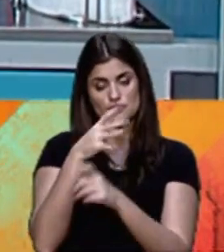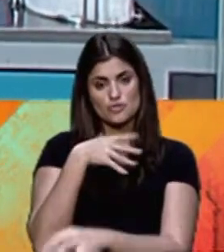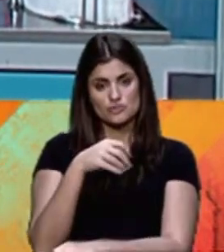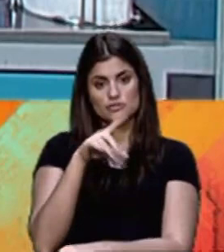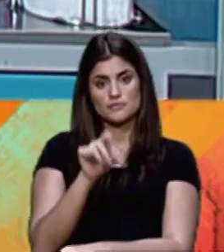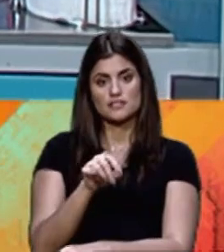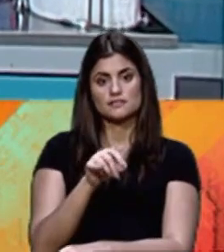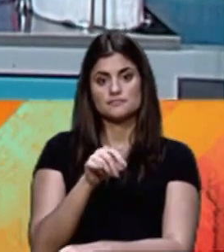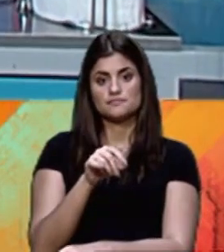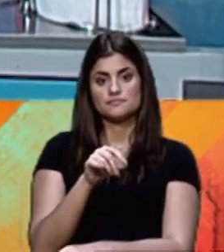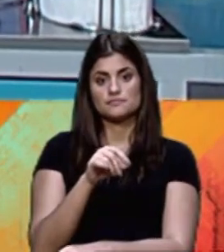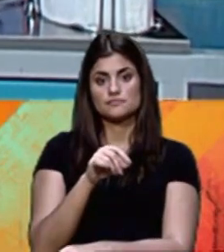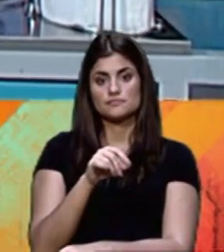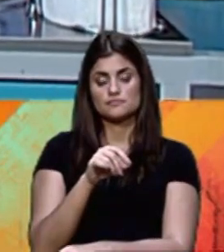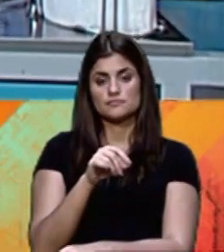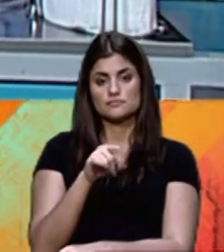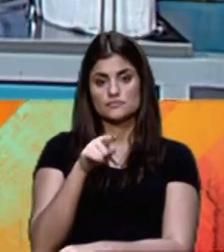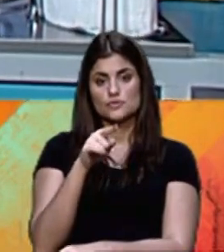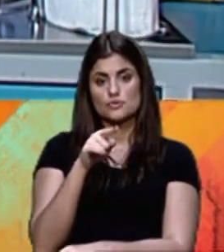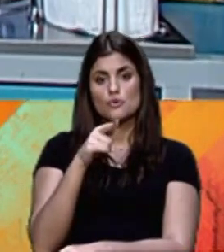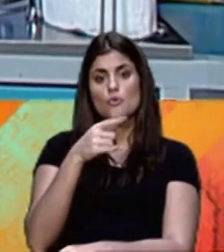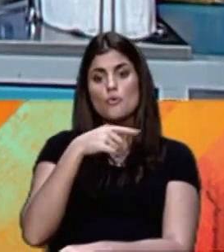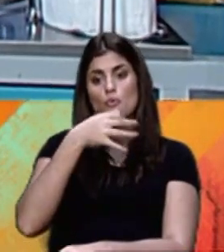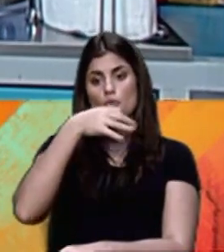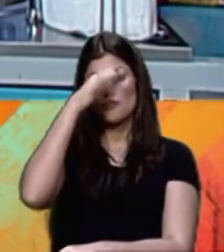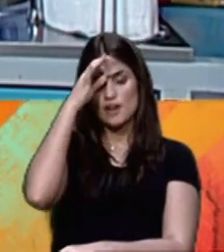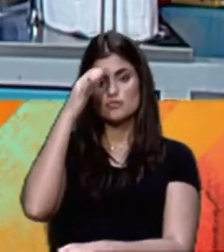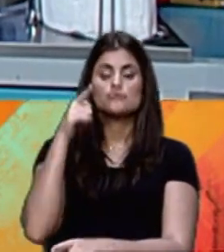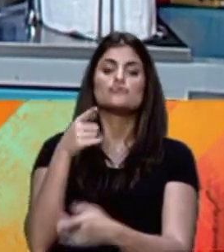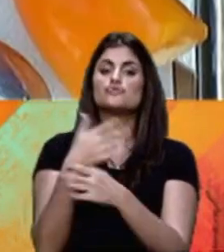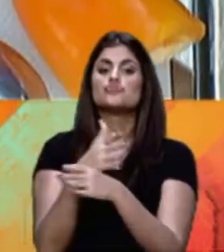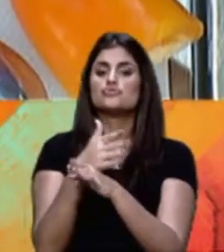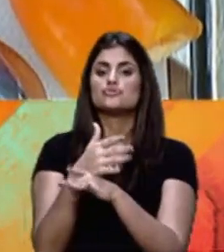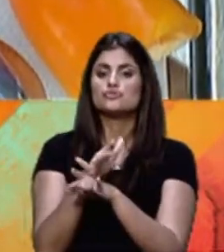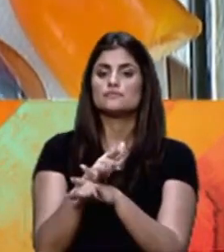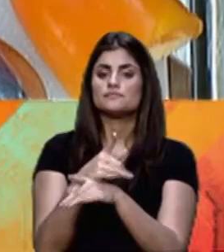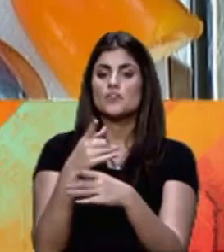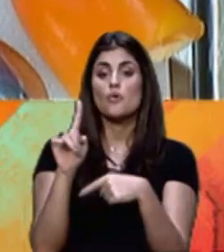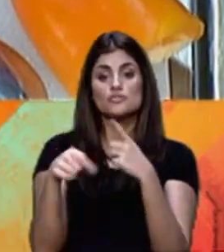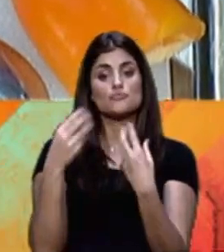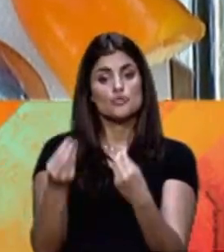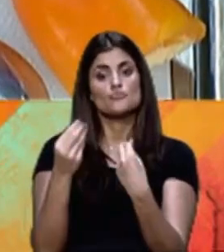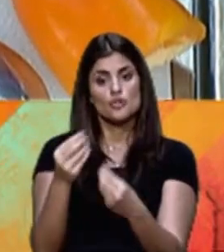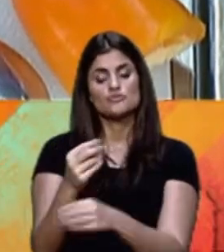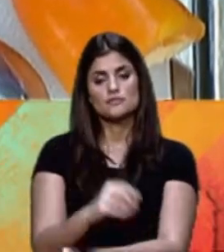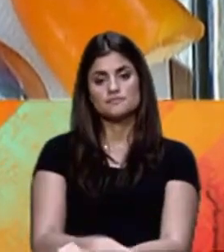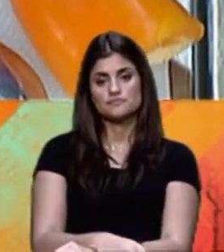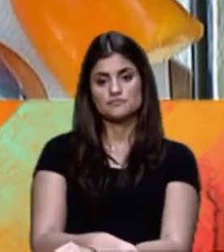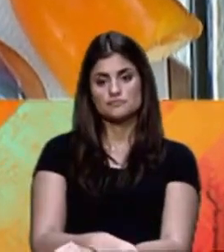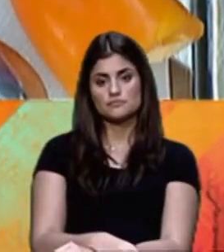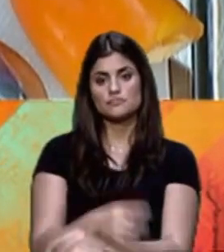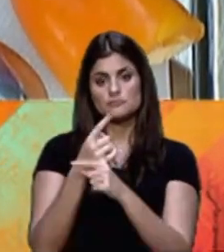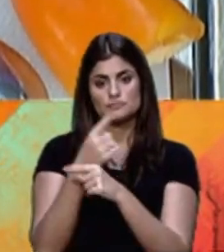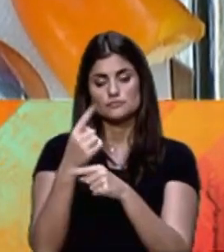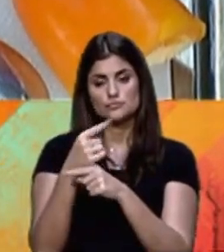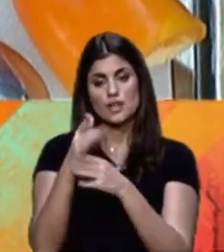quando buscar um frango de churrasco, é tão bom, não há casas tão, que fazem frangos de churrasco tão bons. Por que não